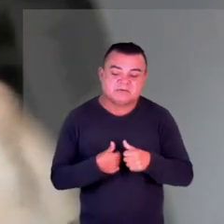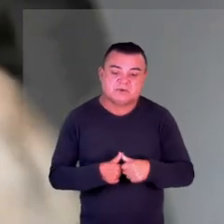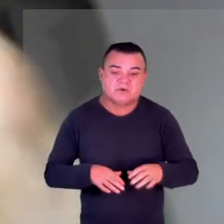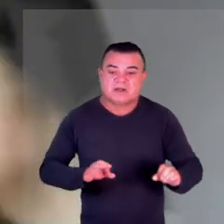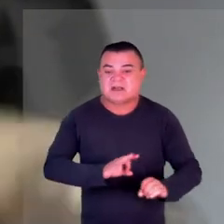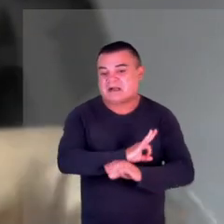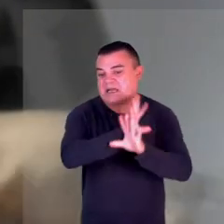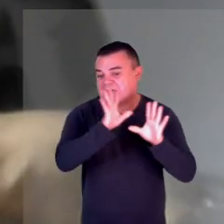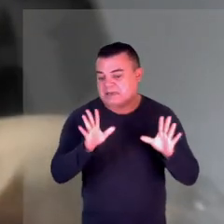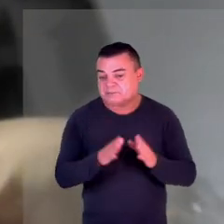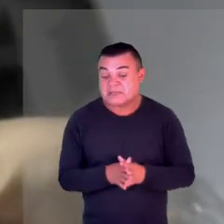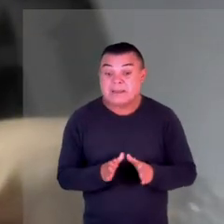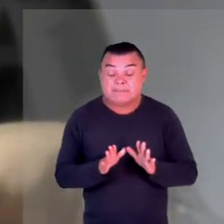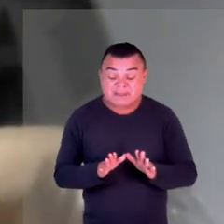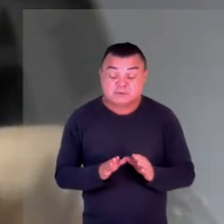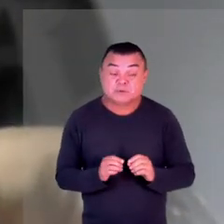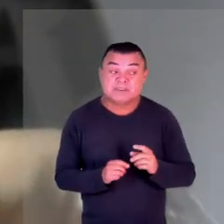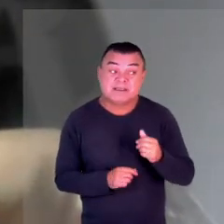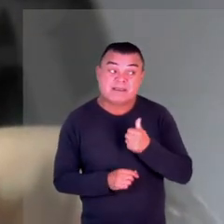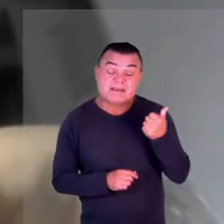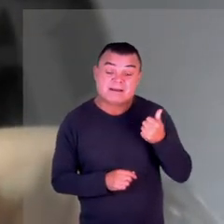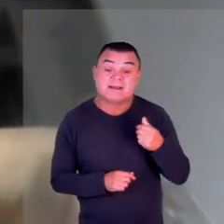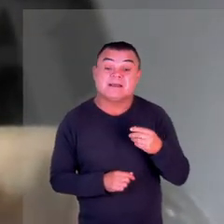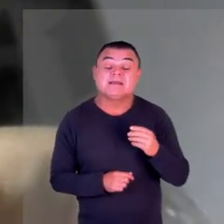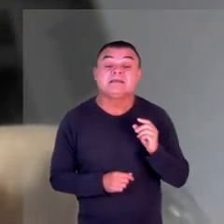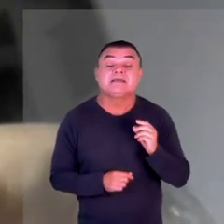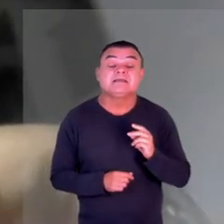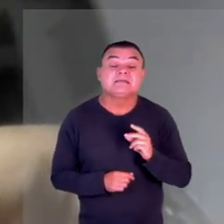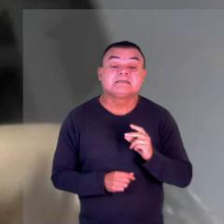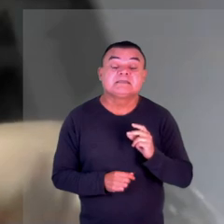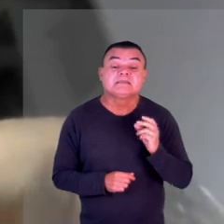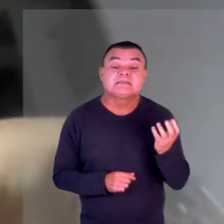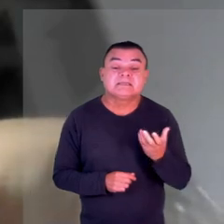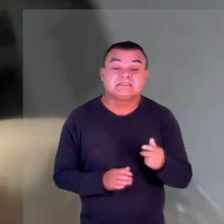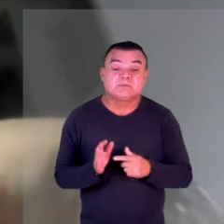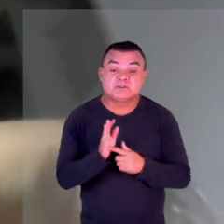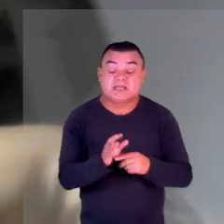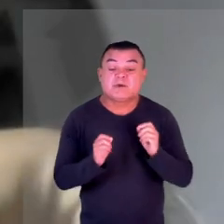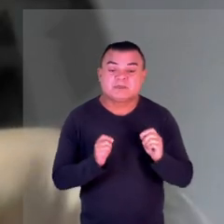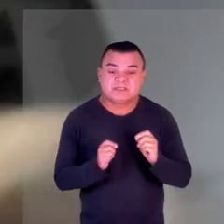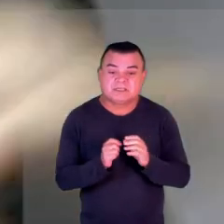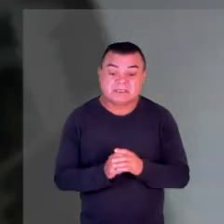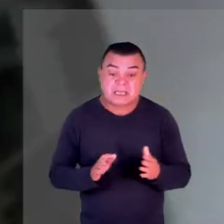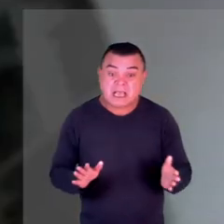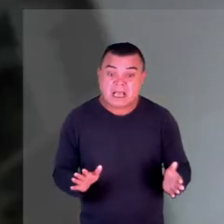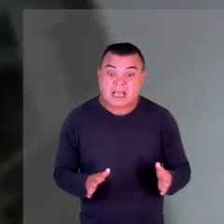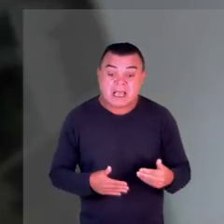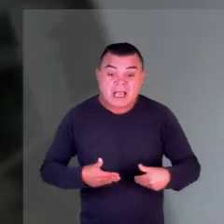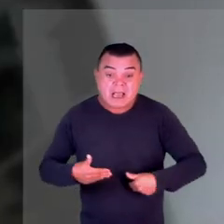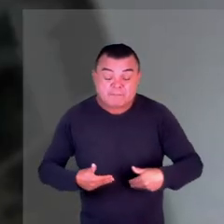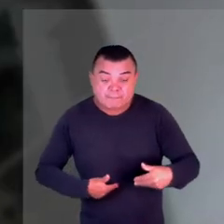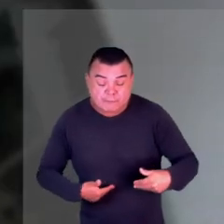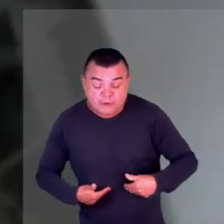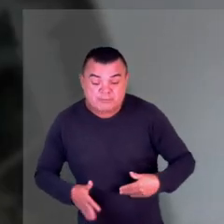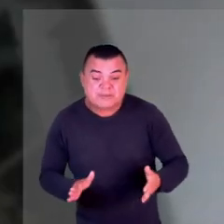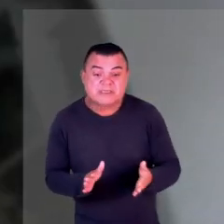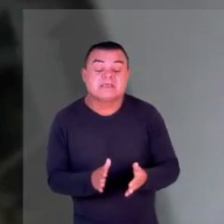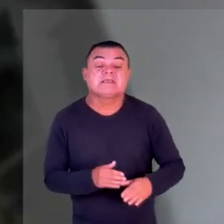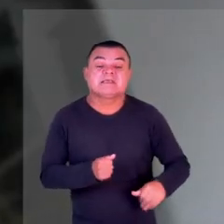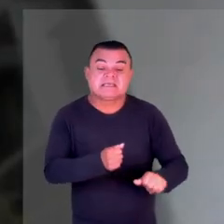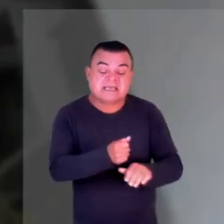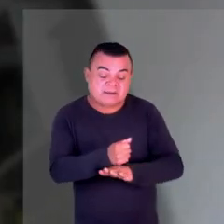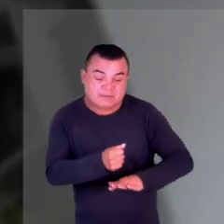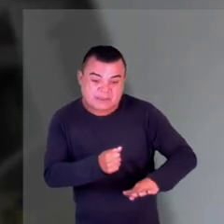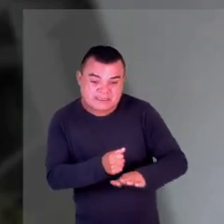verdade o que ela quis dizer foi que a fome a miséria era muitas vezes desestruturando levava essas